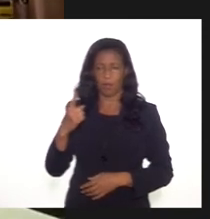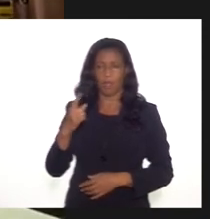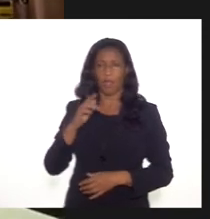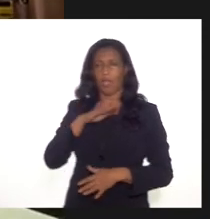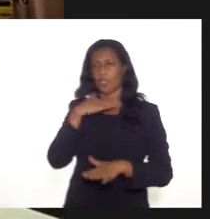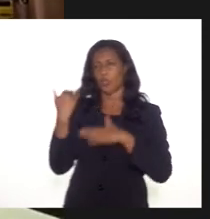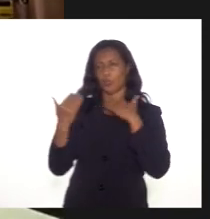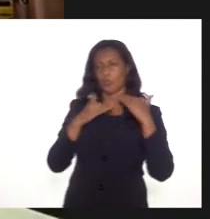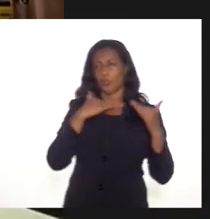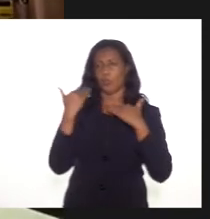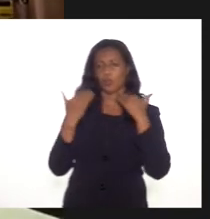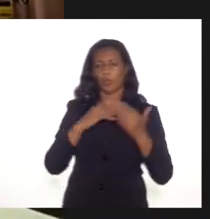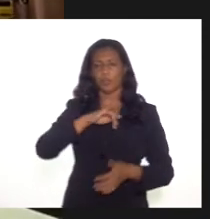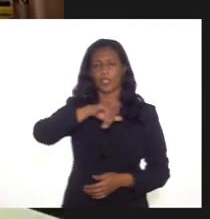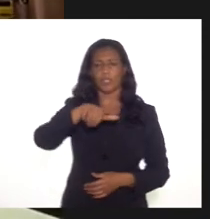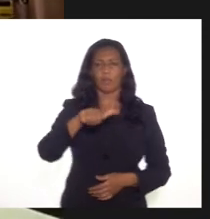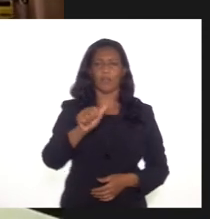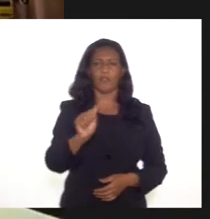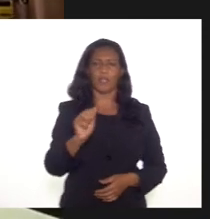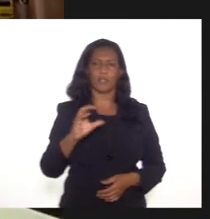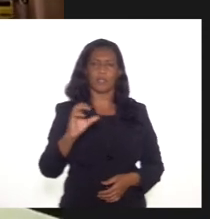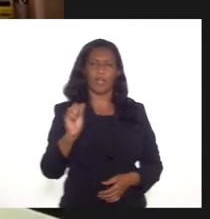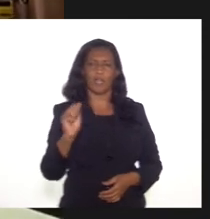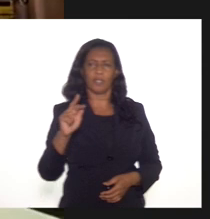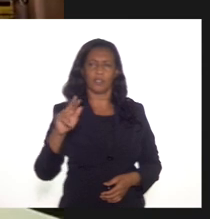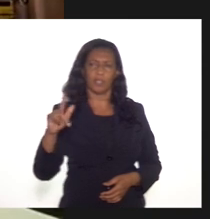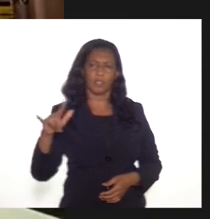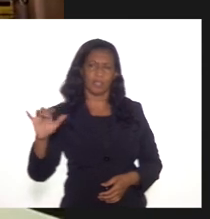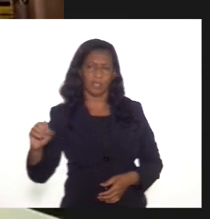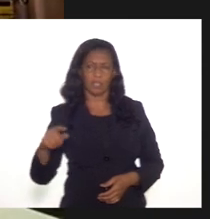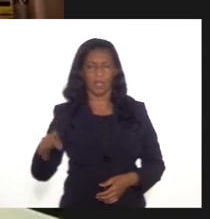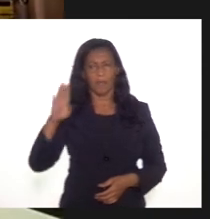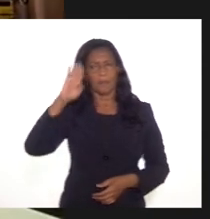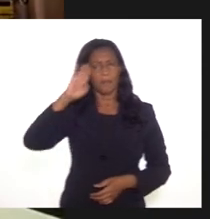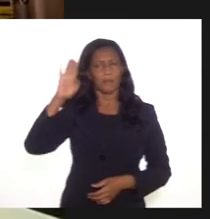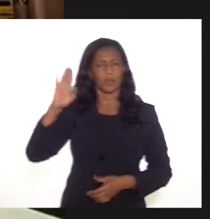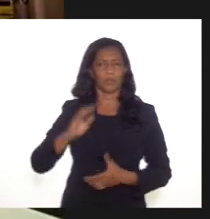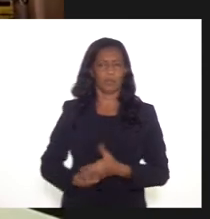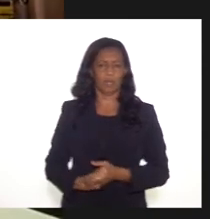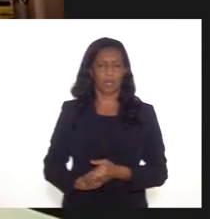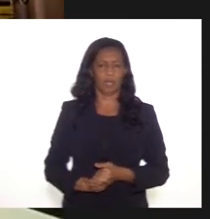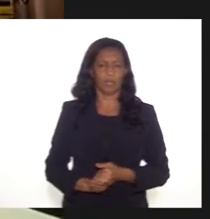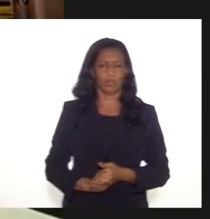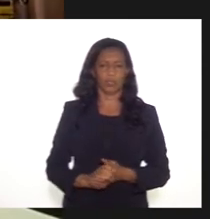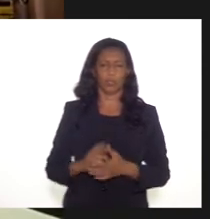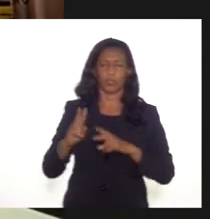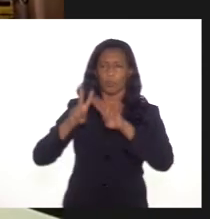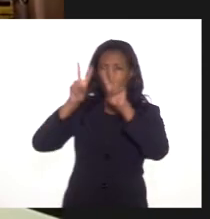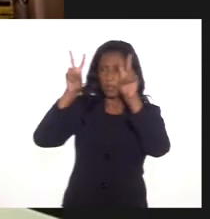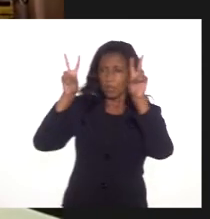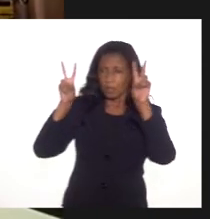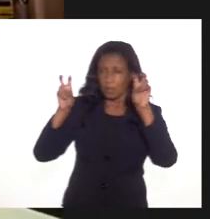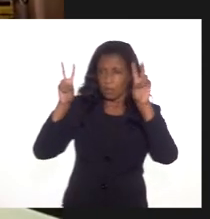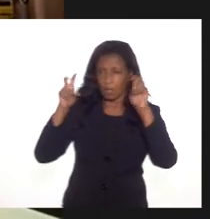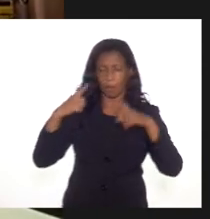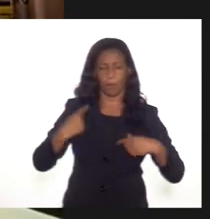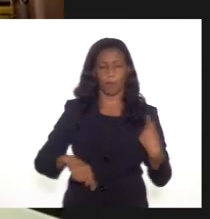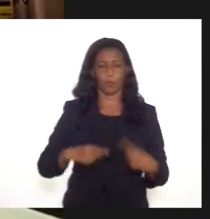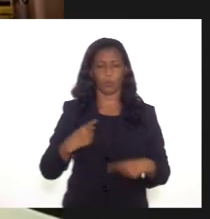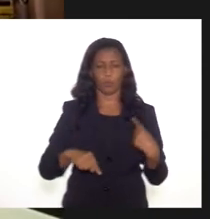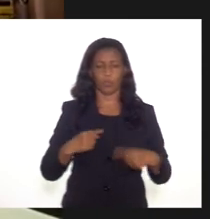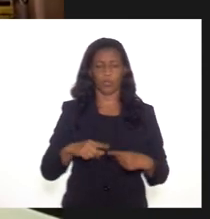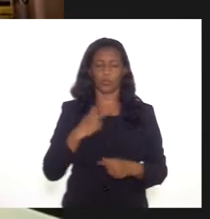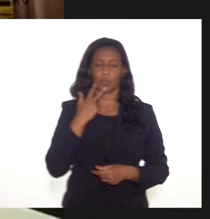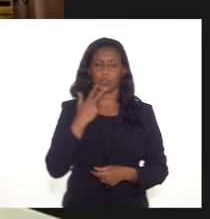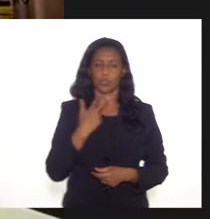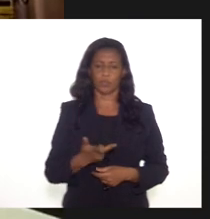Jacarezinho e sem dúvida nenhuma quando a gente põe prioridade sobre determinados temas políticos a